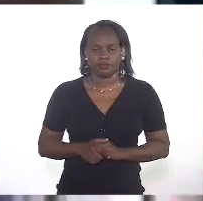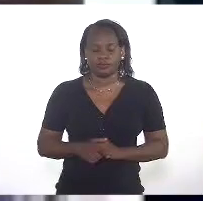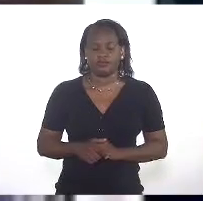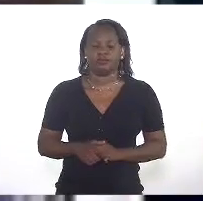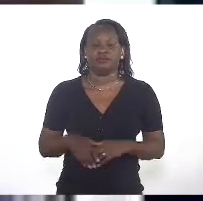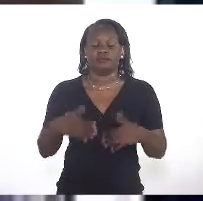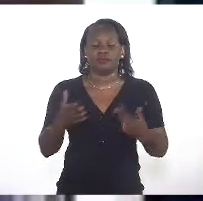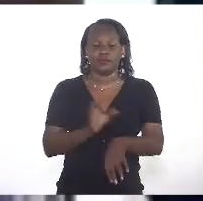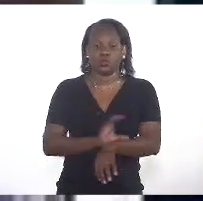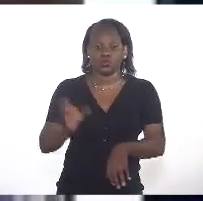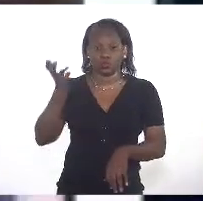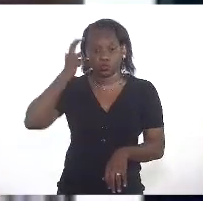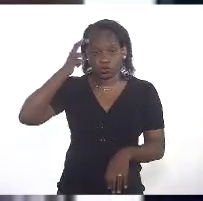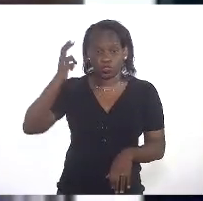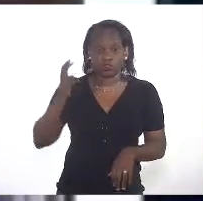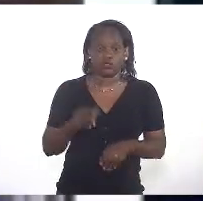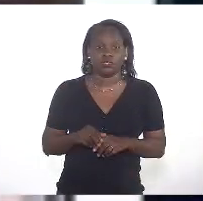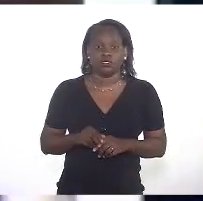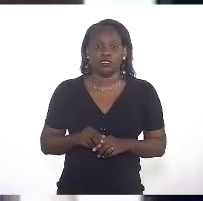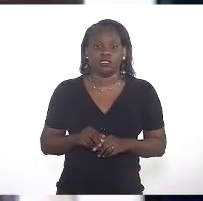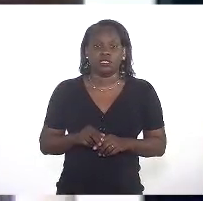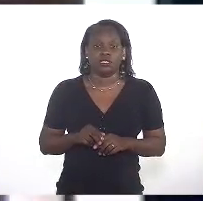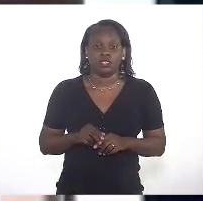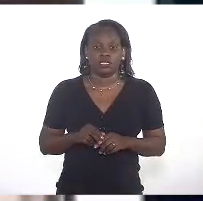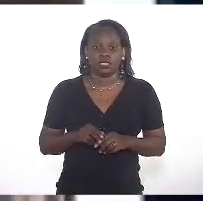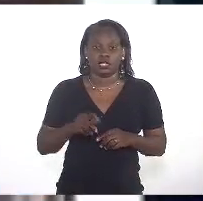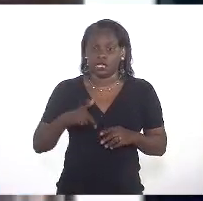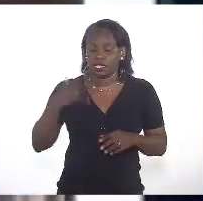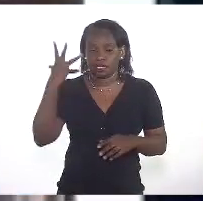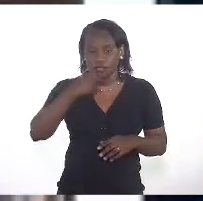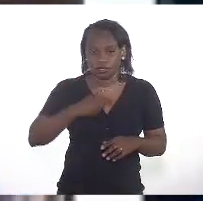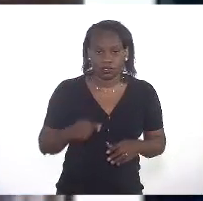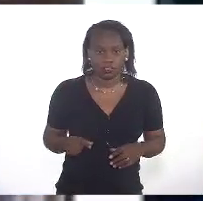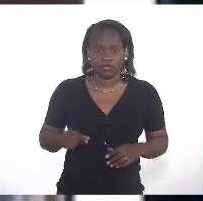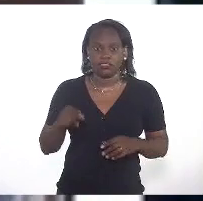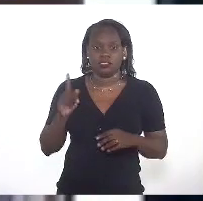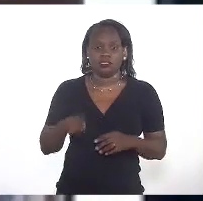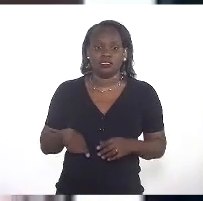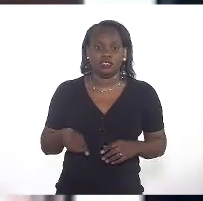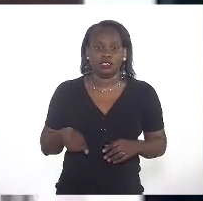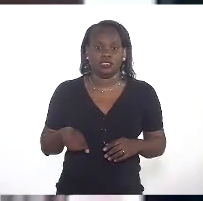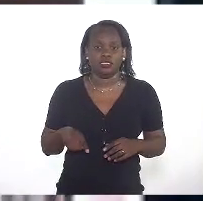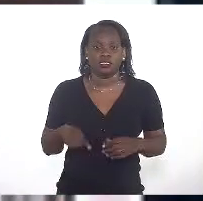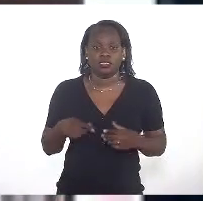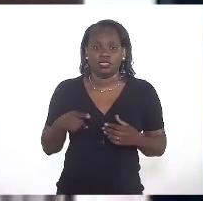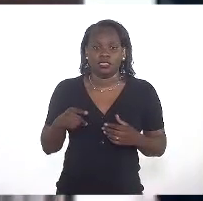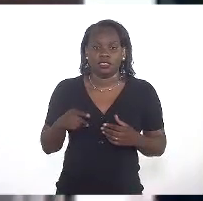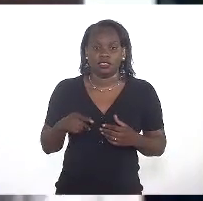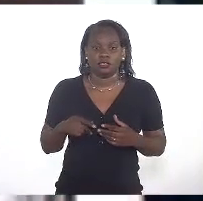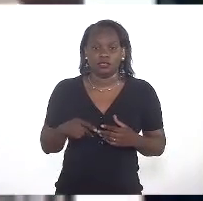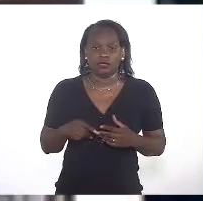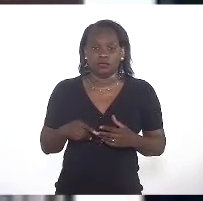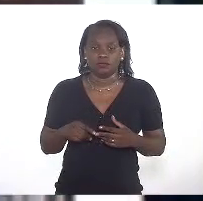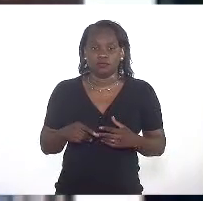A cultura é isto. A cultura, ela